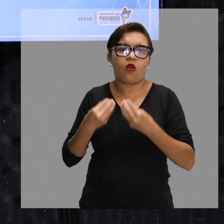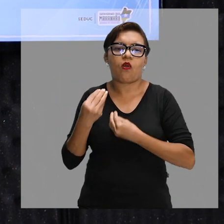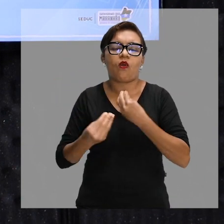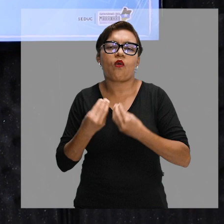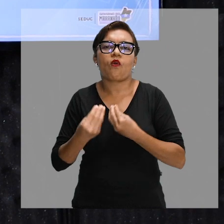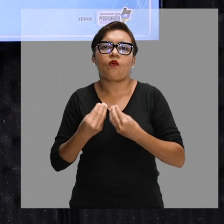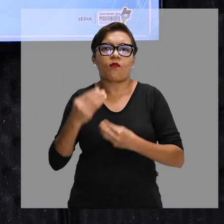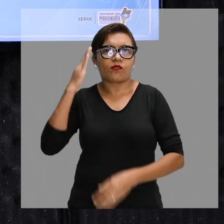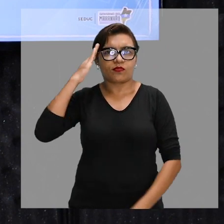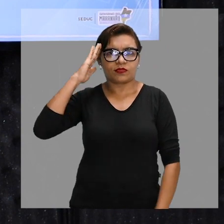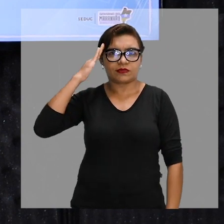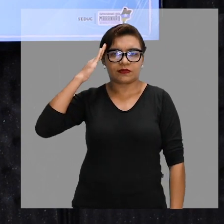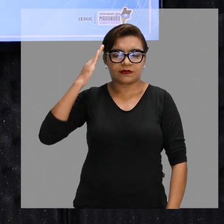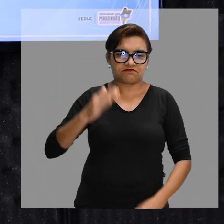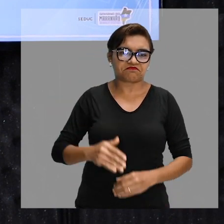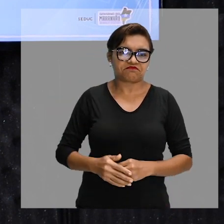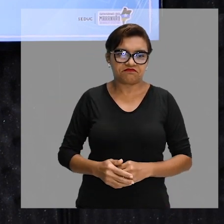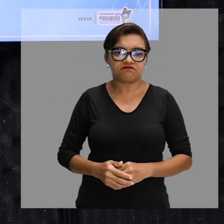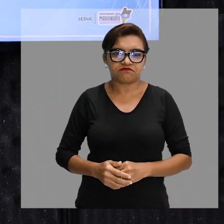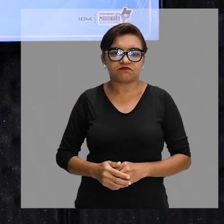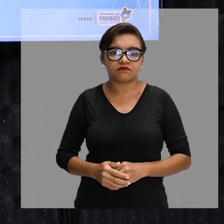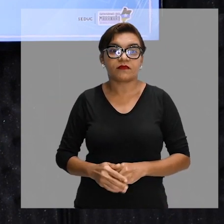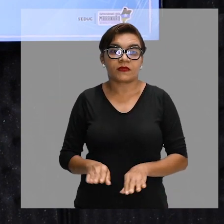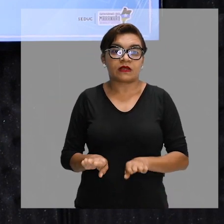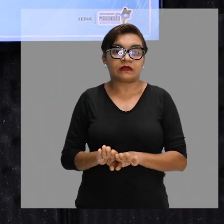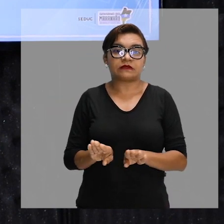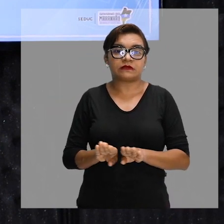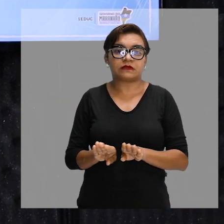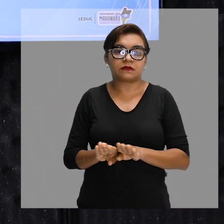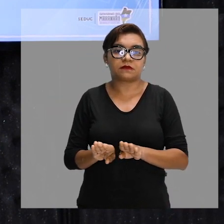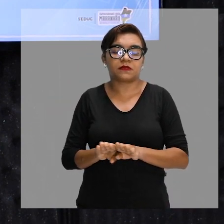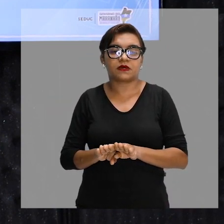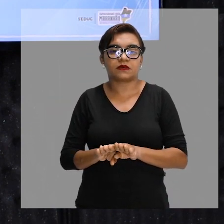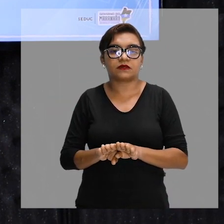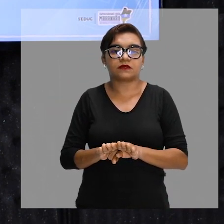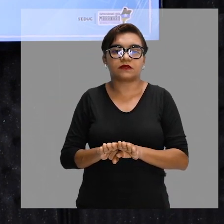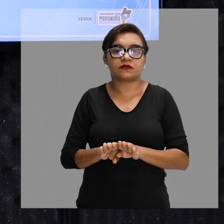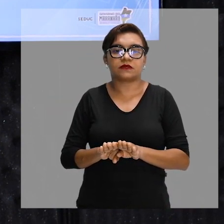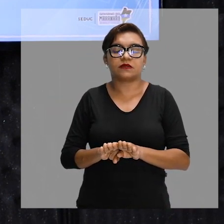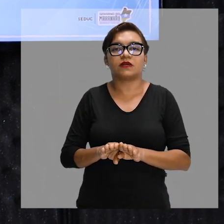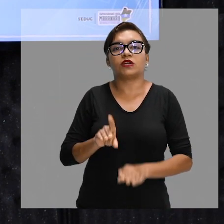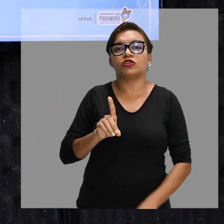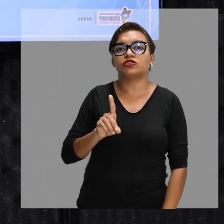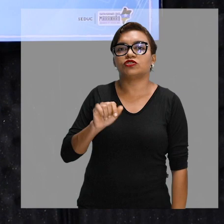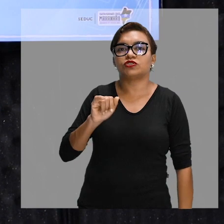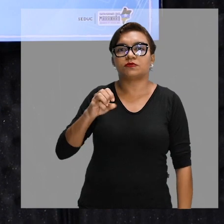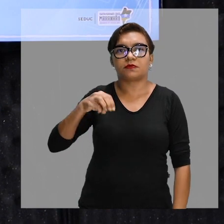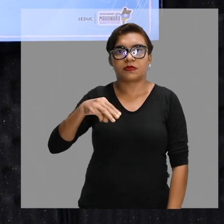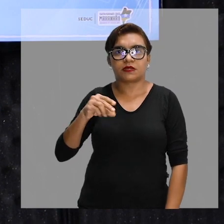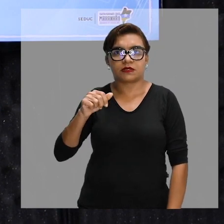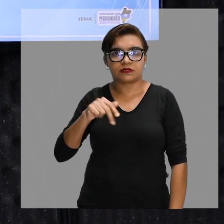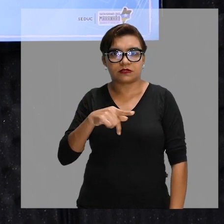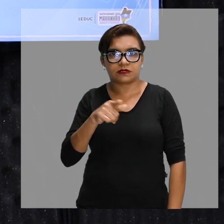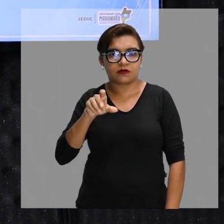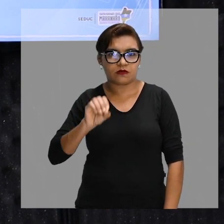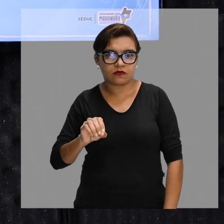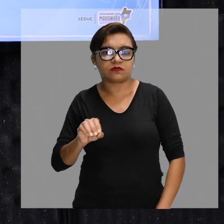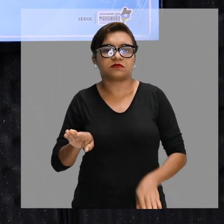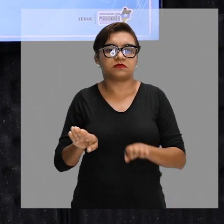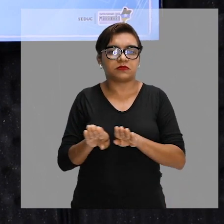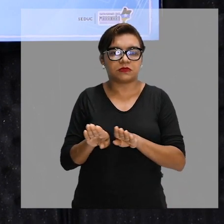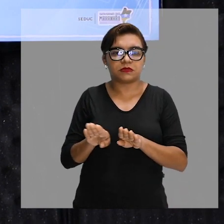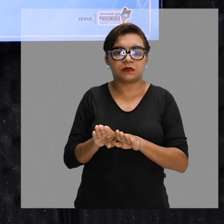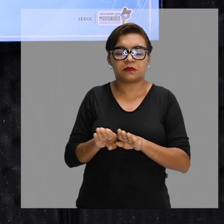o comportamento dessa luz. Vamos falar da dimensão relativa da fonte de luz. Ok?